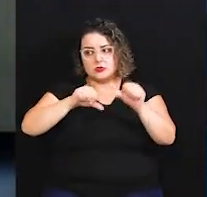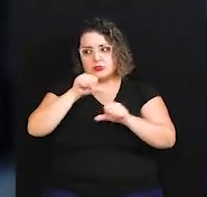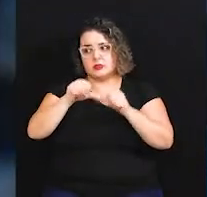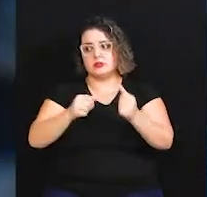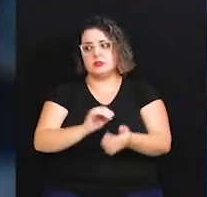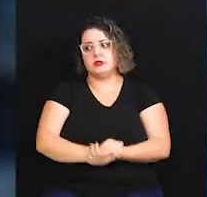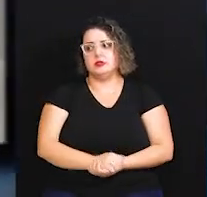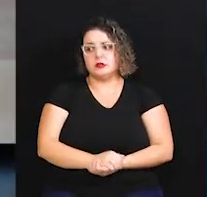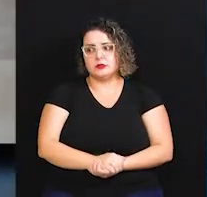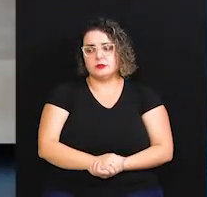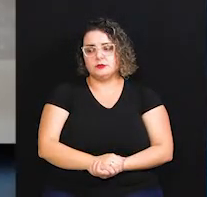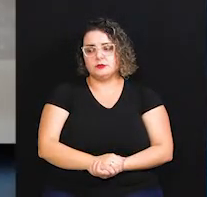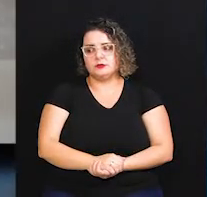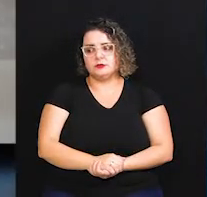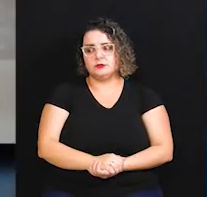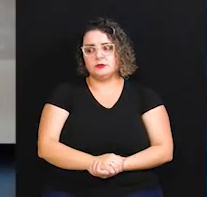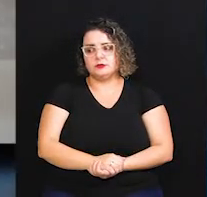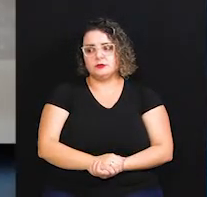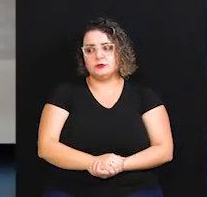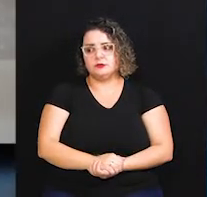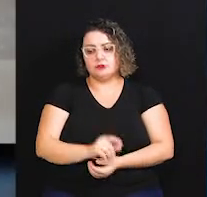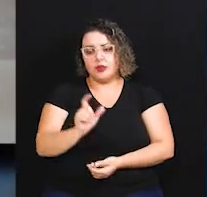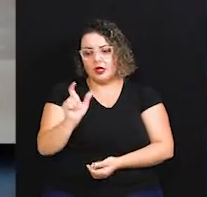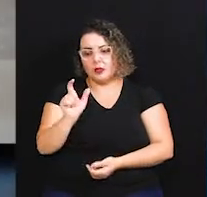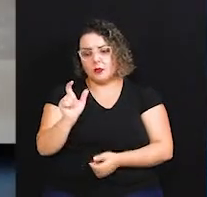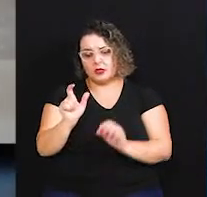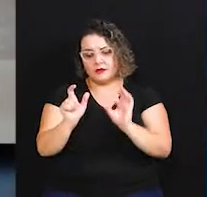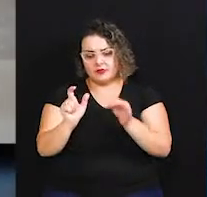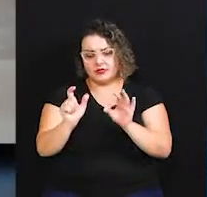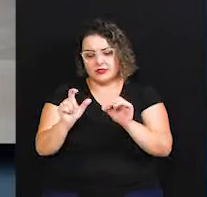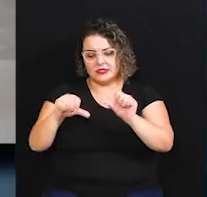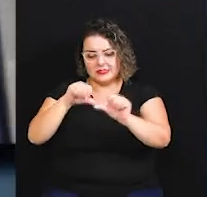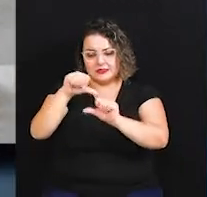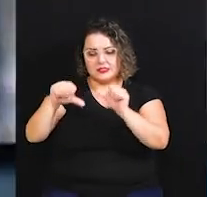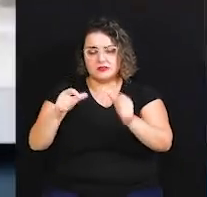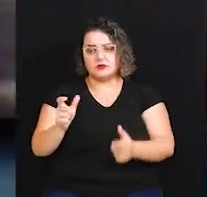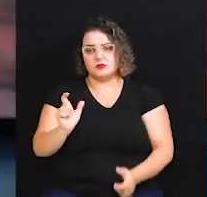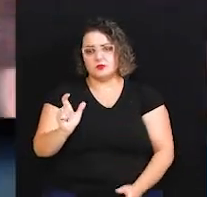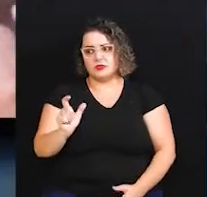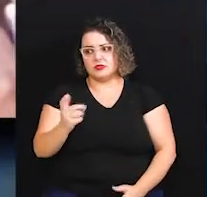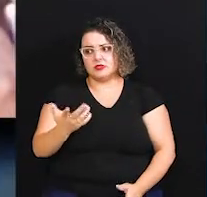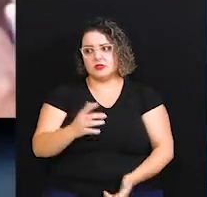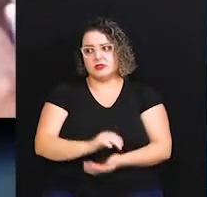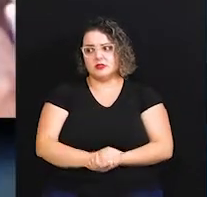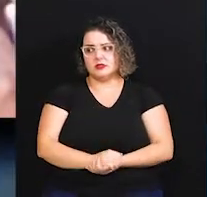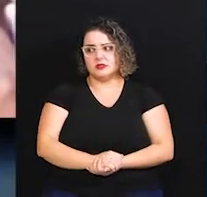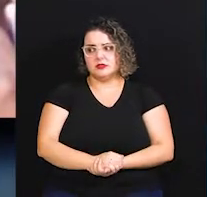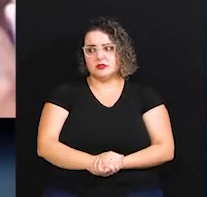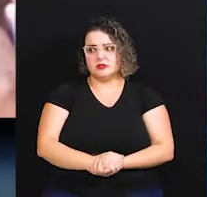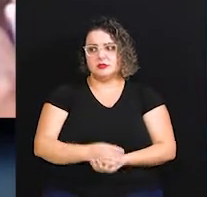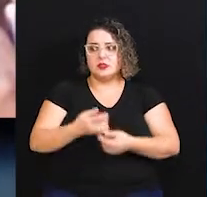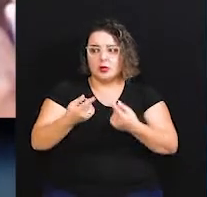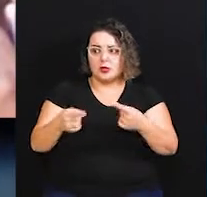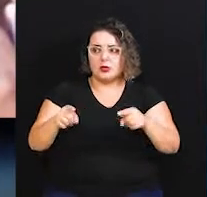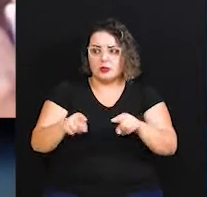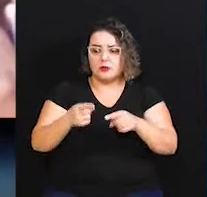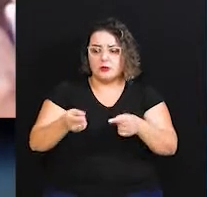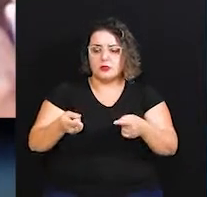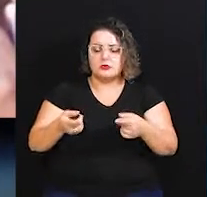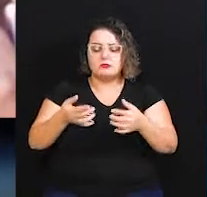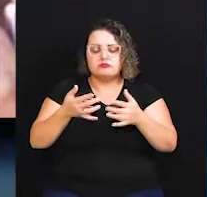transforma. Essa é a palavra, né? Da gente poder, pelo menos enquanto a música